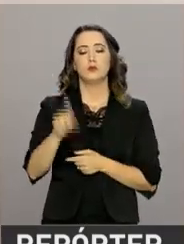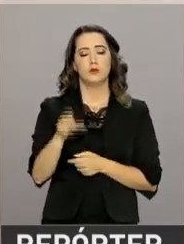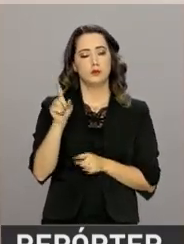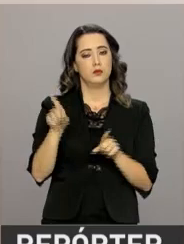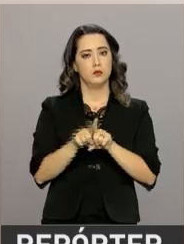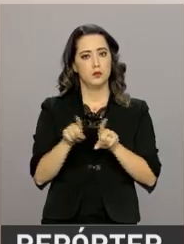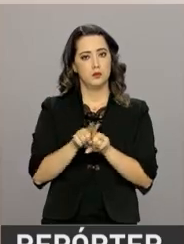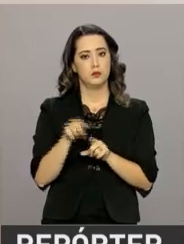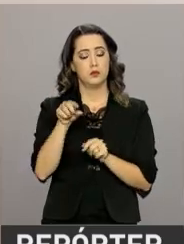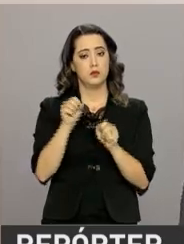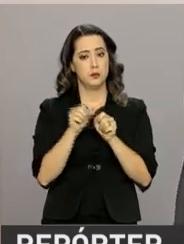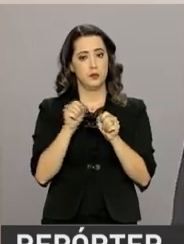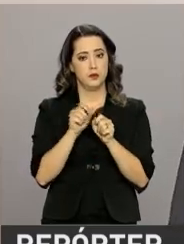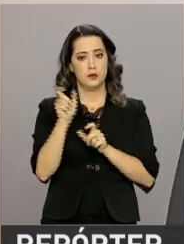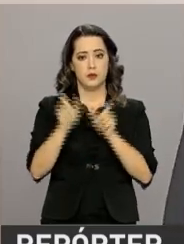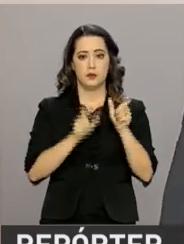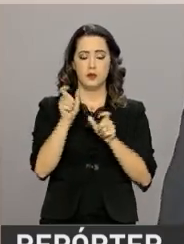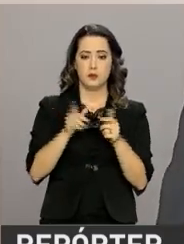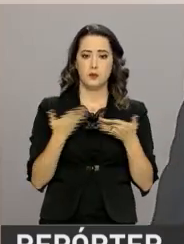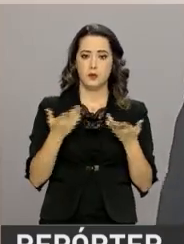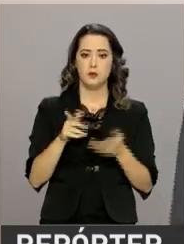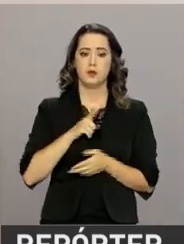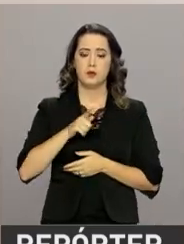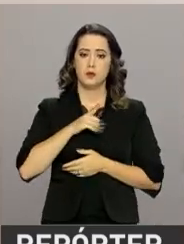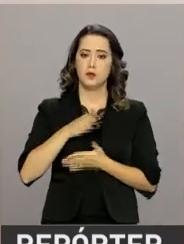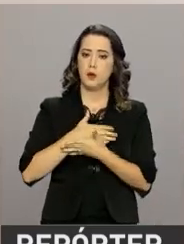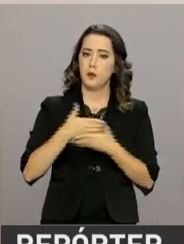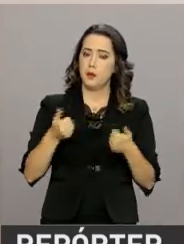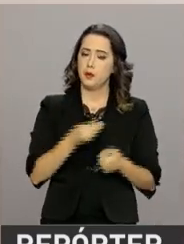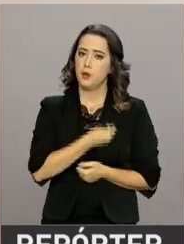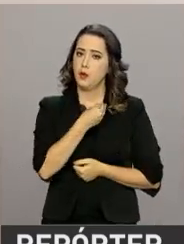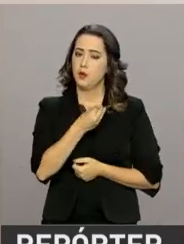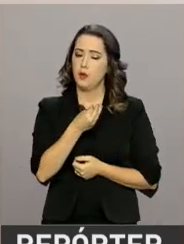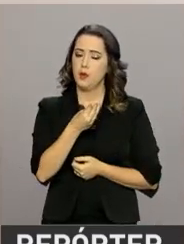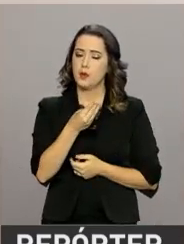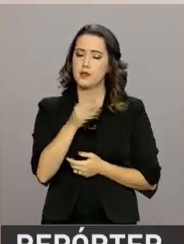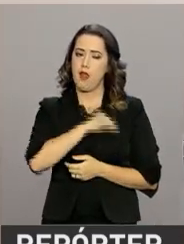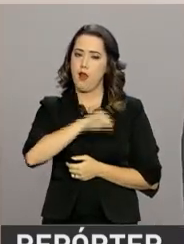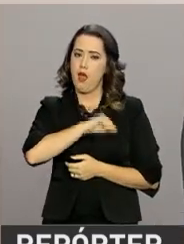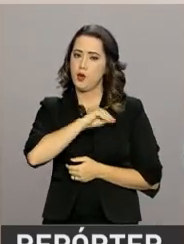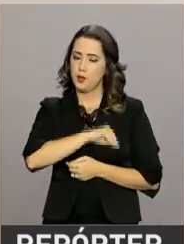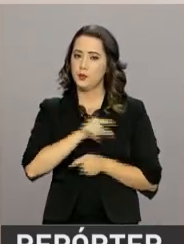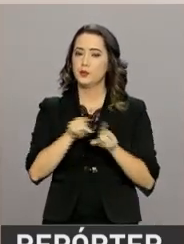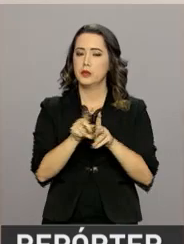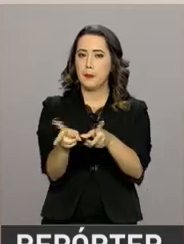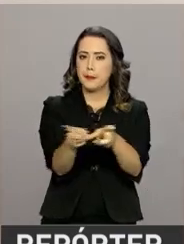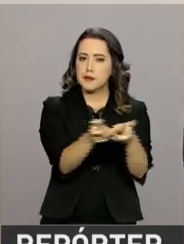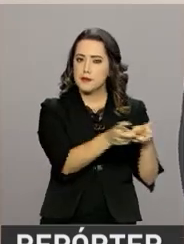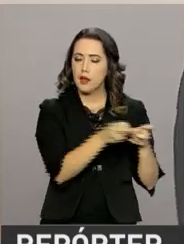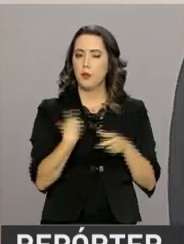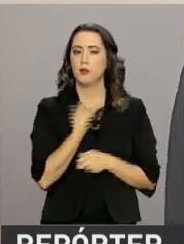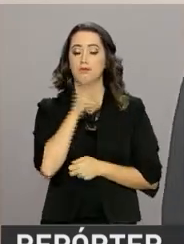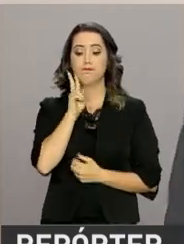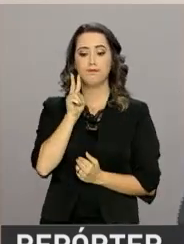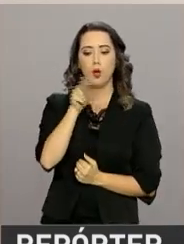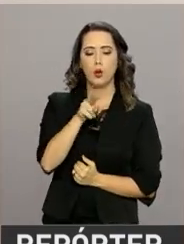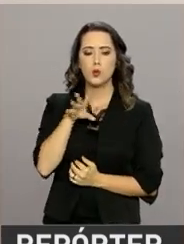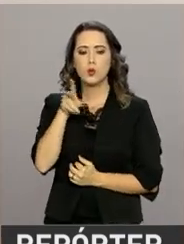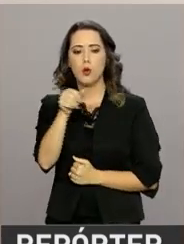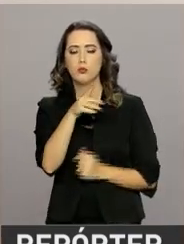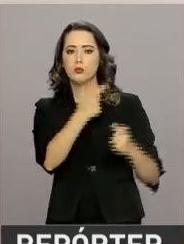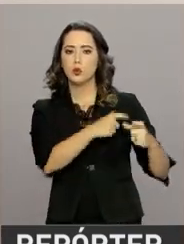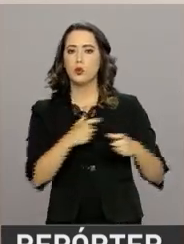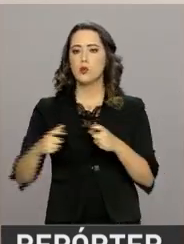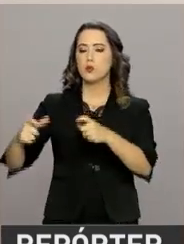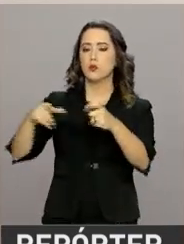fazer com que os brasileiros têm uma melhor renda é tem essa percepção de que o nosso olhar está por todos os